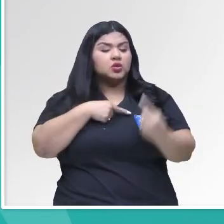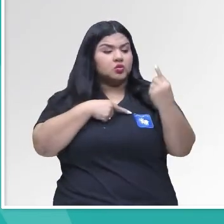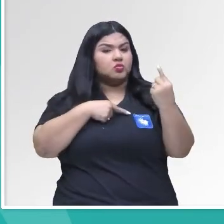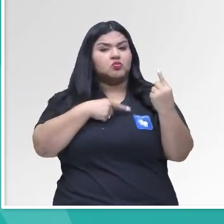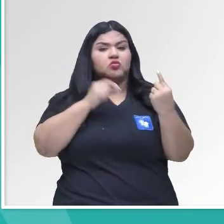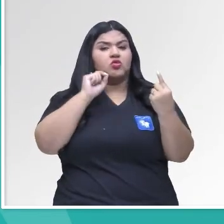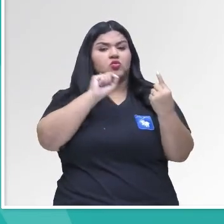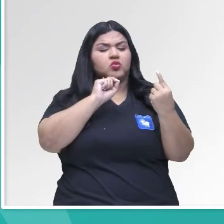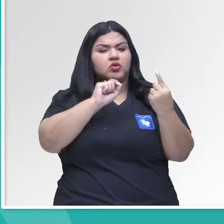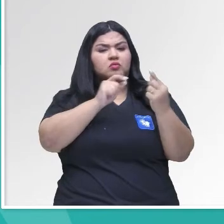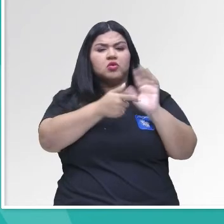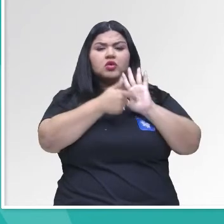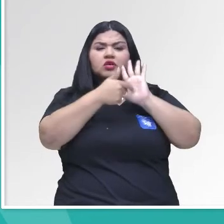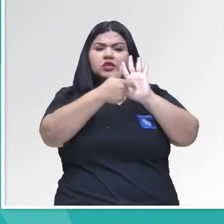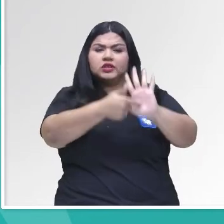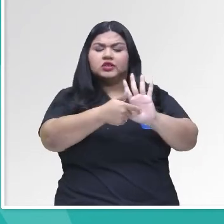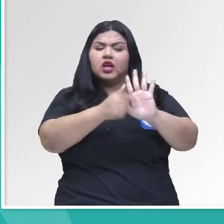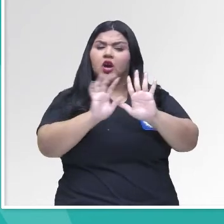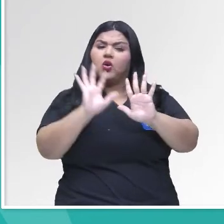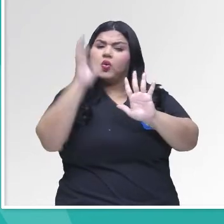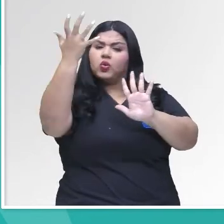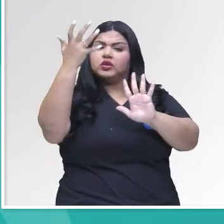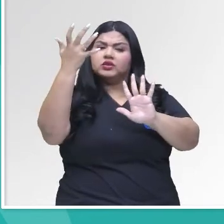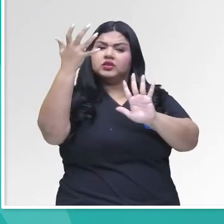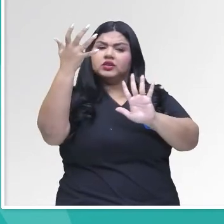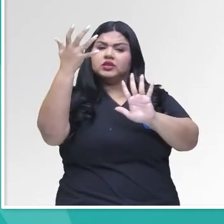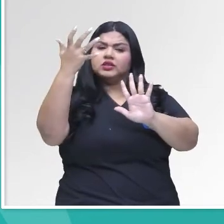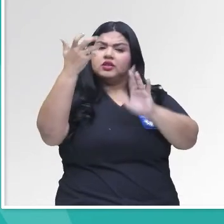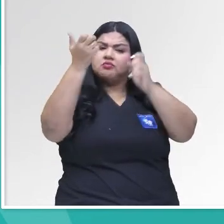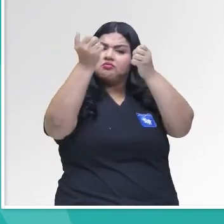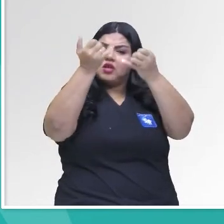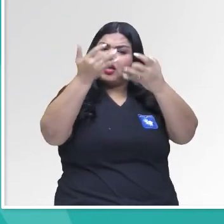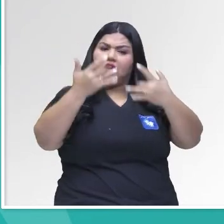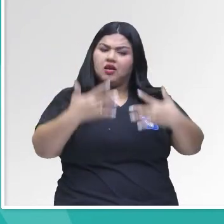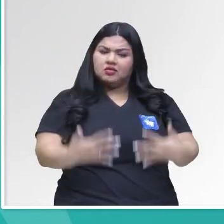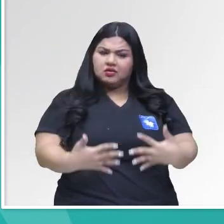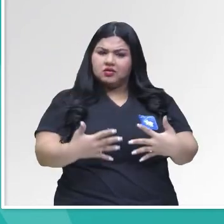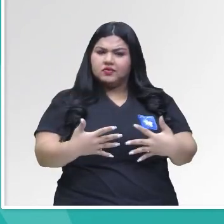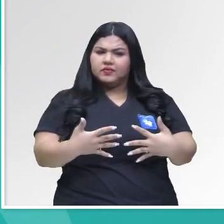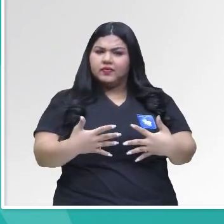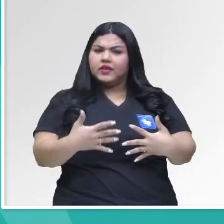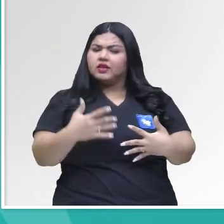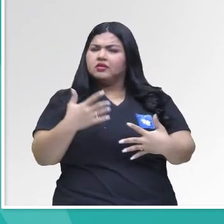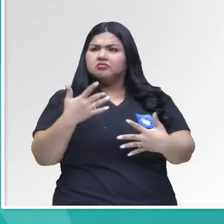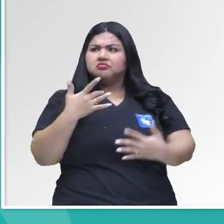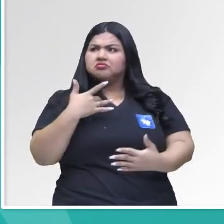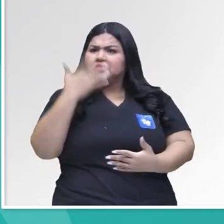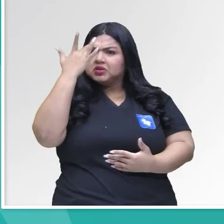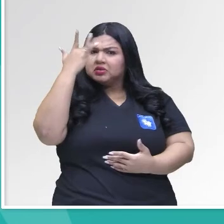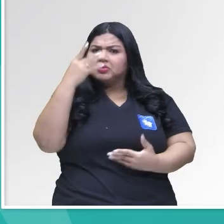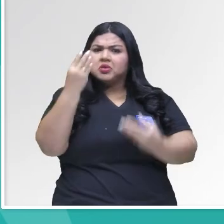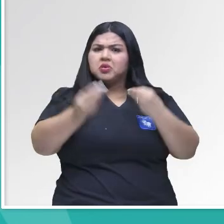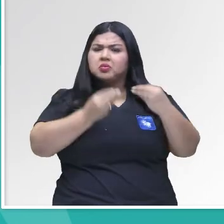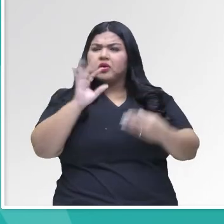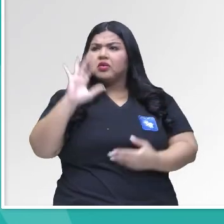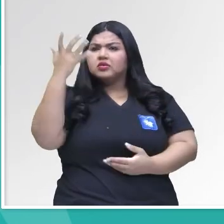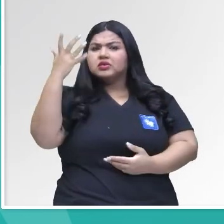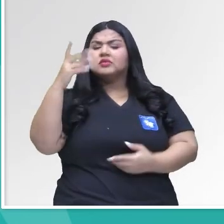indica aí que está acontecendo uma explicação. Tem coisas que nós não sabemos como acontecem, mas